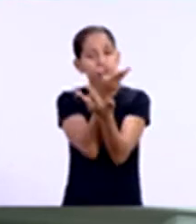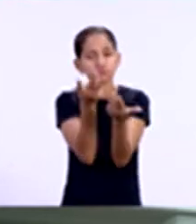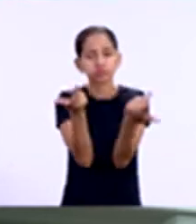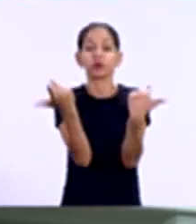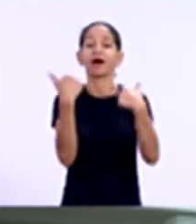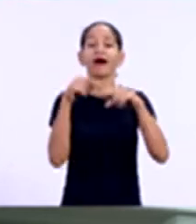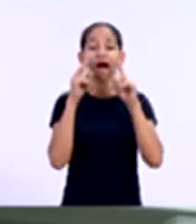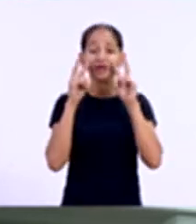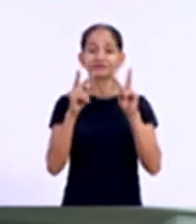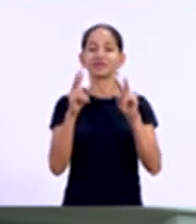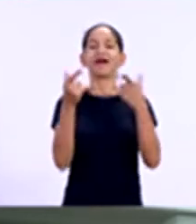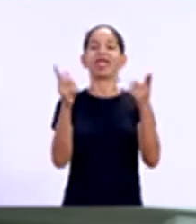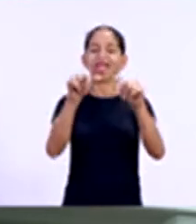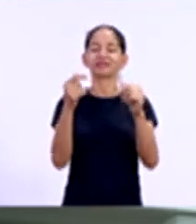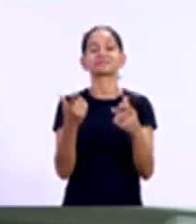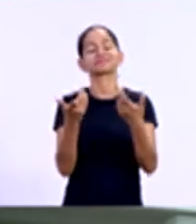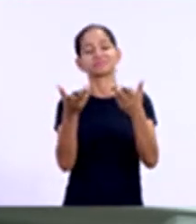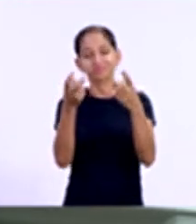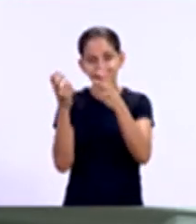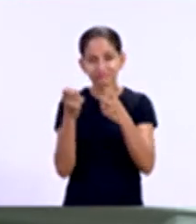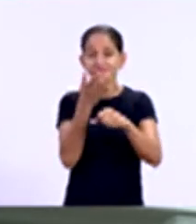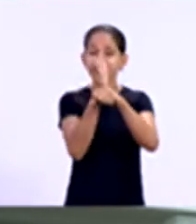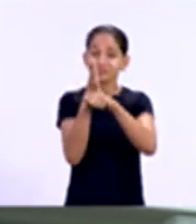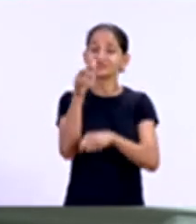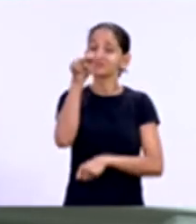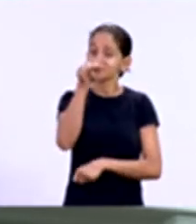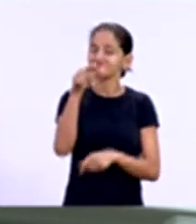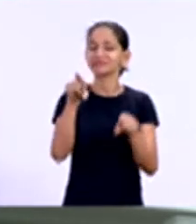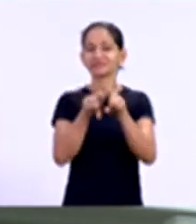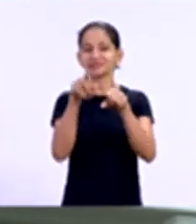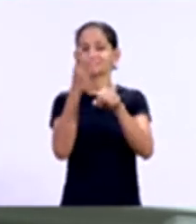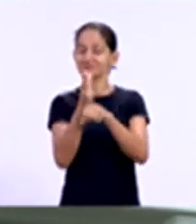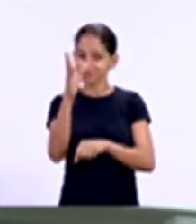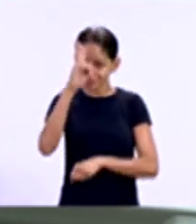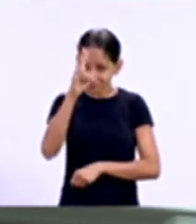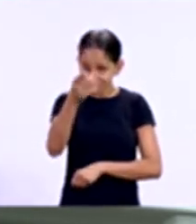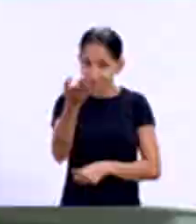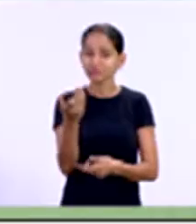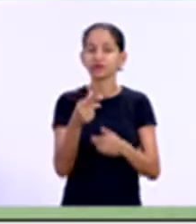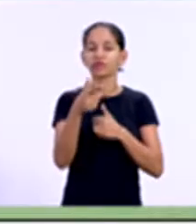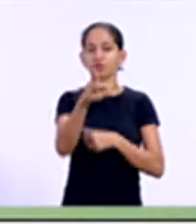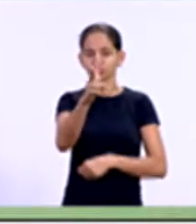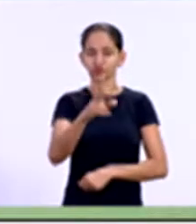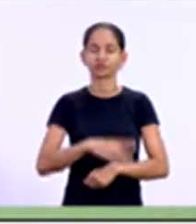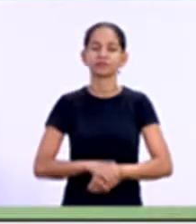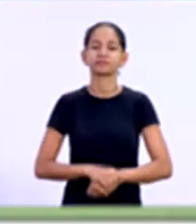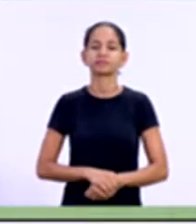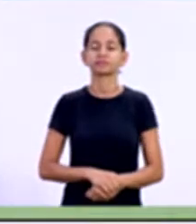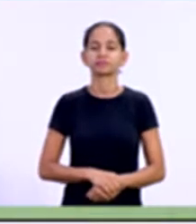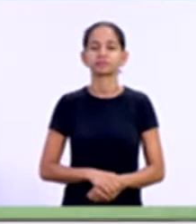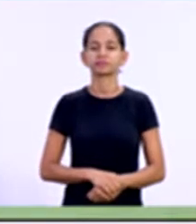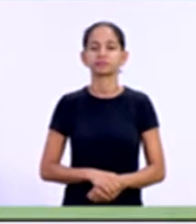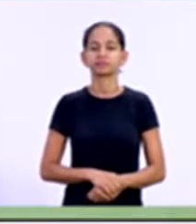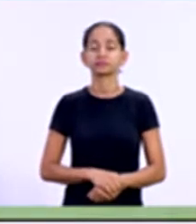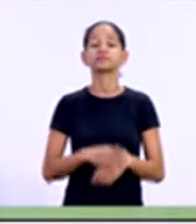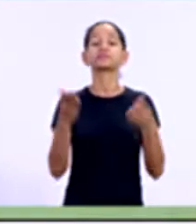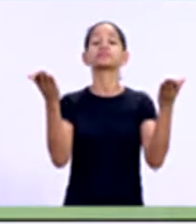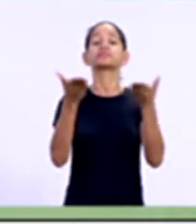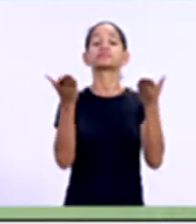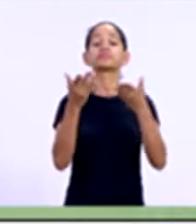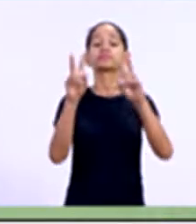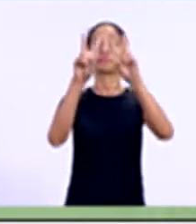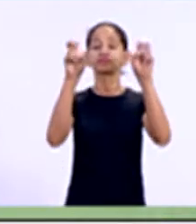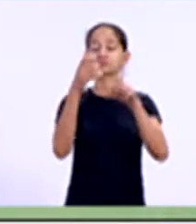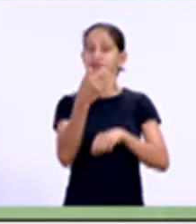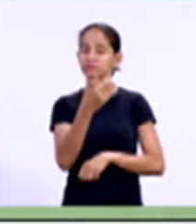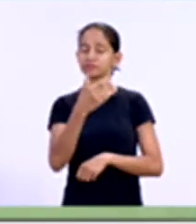e foi uma questão também que nós trabalhamos na atividade com vocês. Nós vamos prosseguir então. Aqui, definição